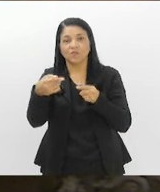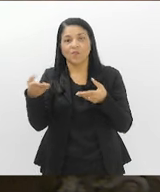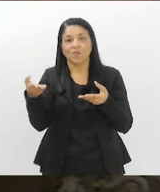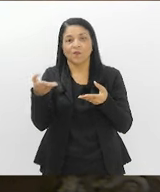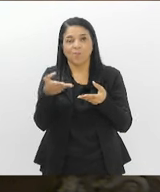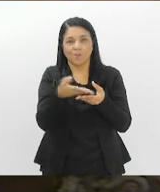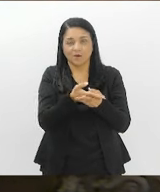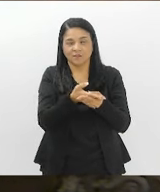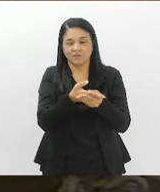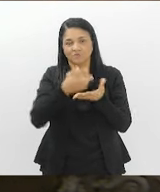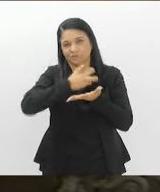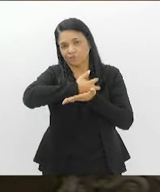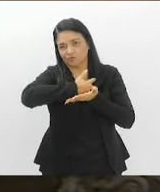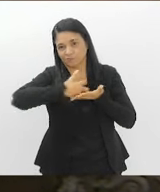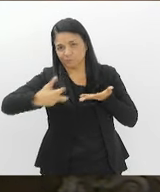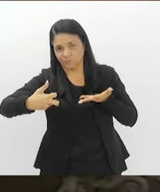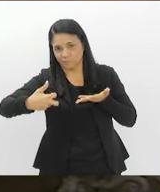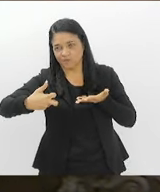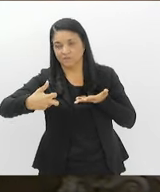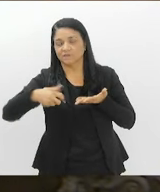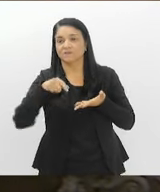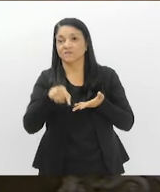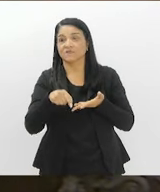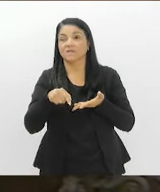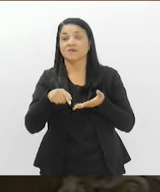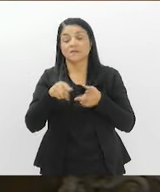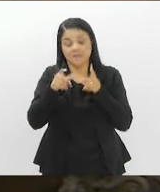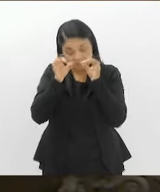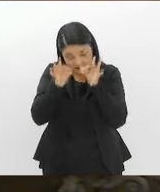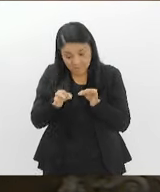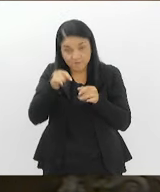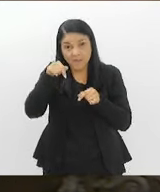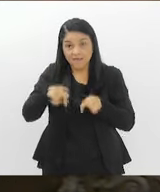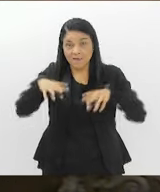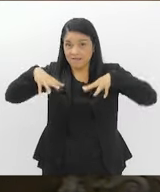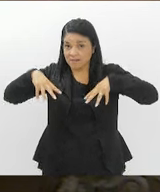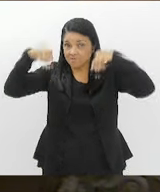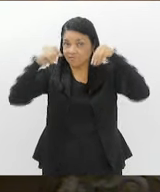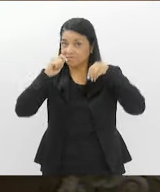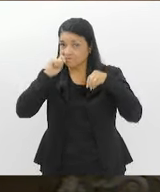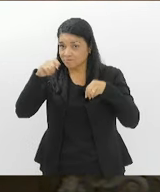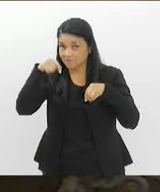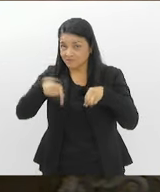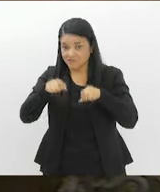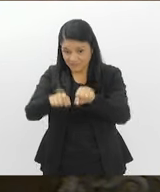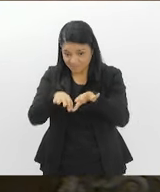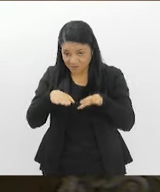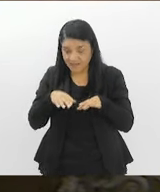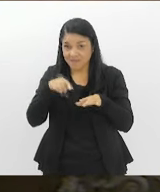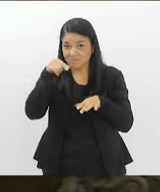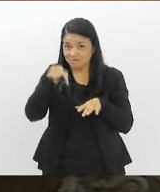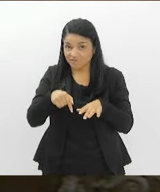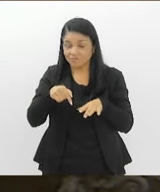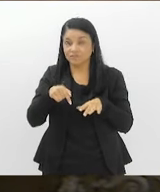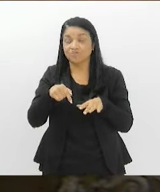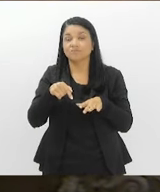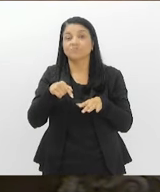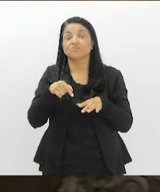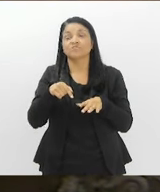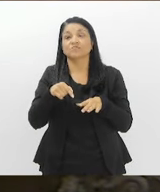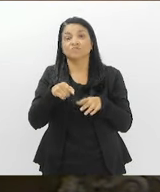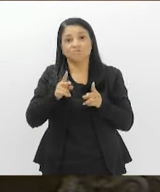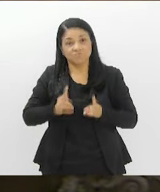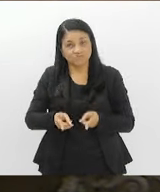de impeachment. Exatamente nesta casa, nesse plenário, exatamente pelos motivos que